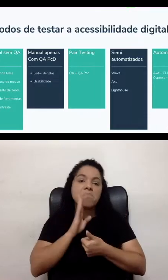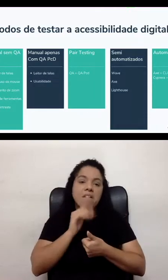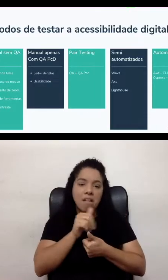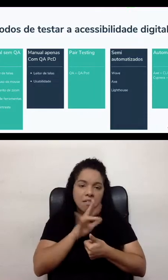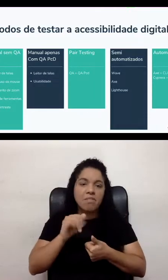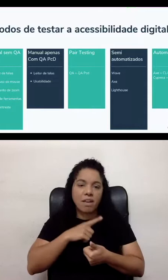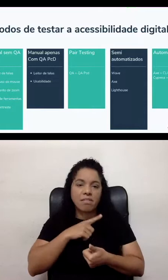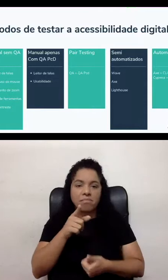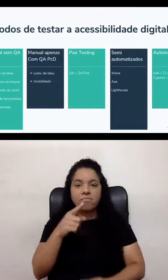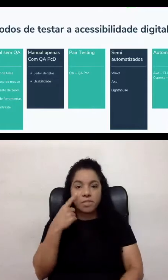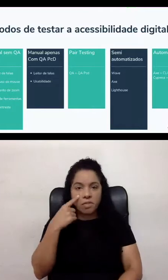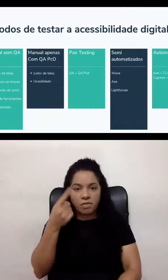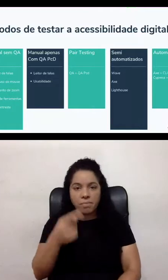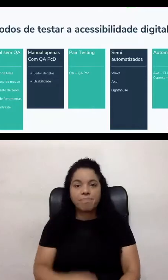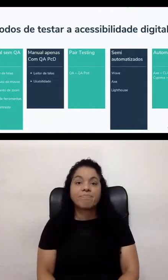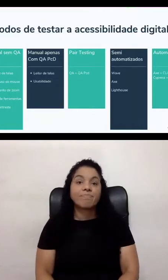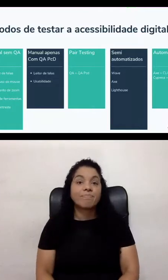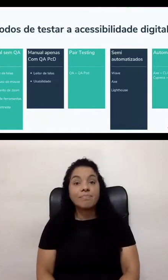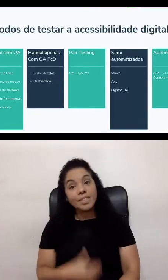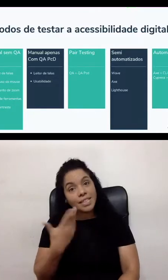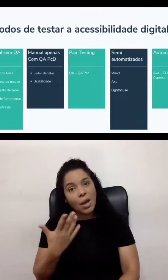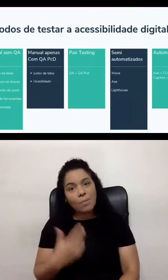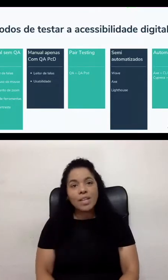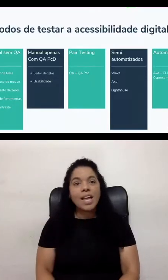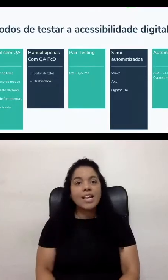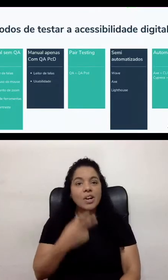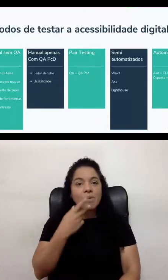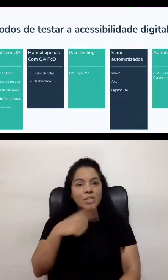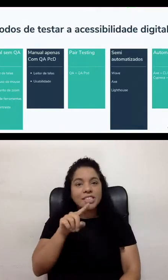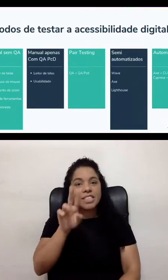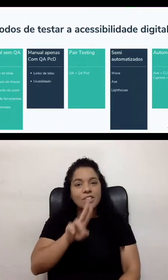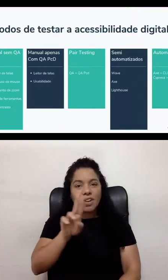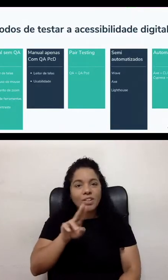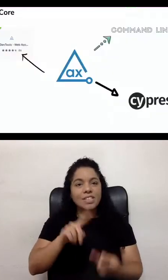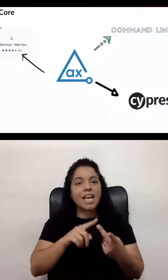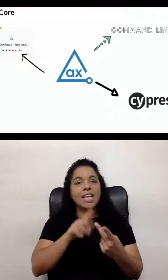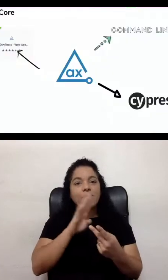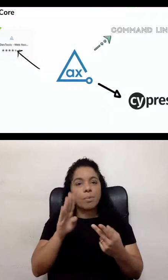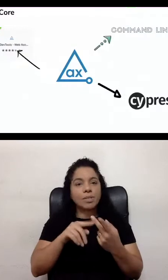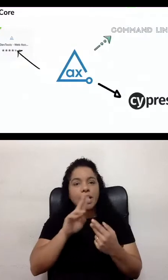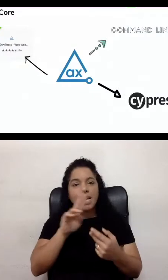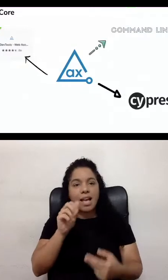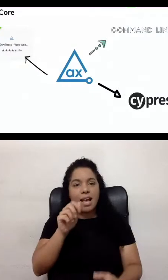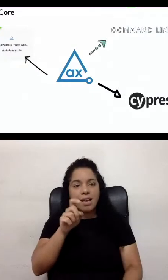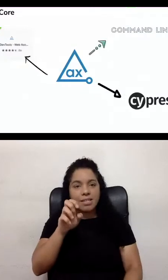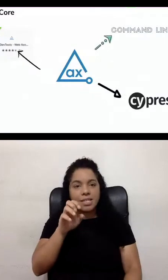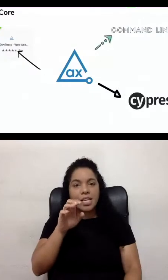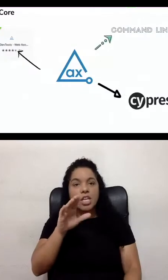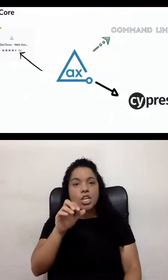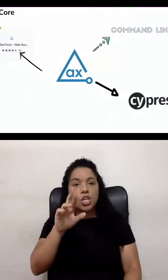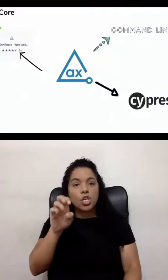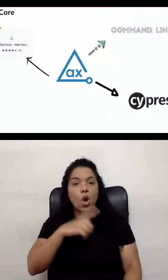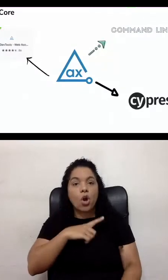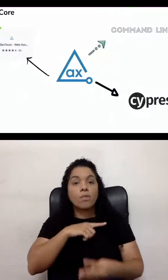também. Então, como eu disse aqui, a gente vai usar a biblioteca que chama Axe Core. A gente vai fazer